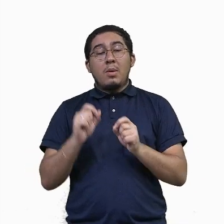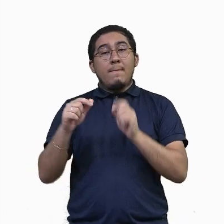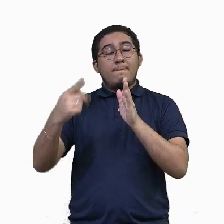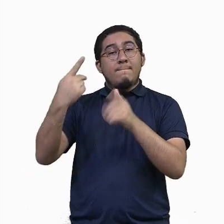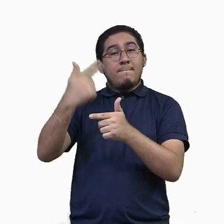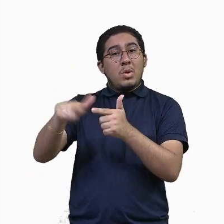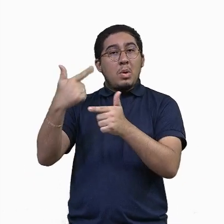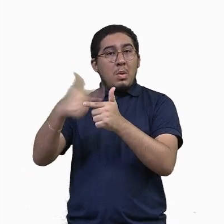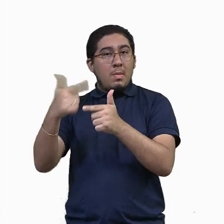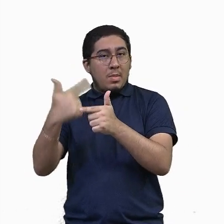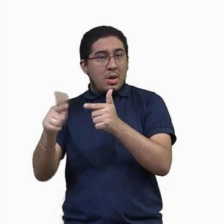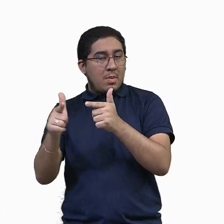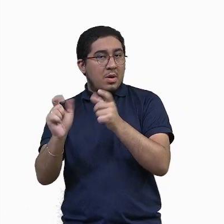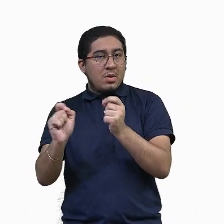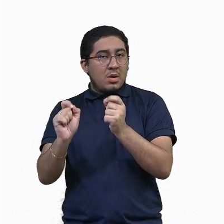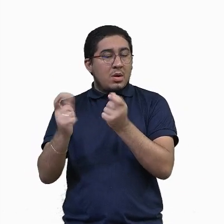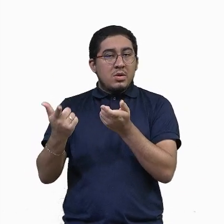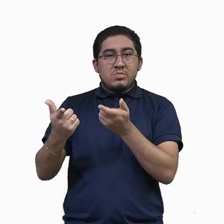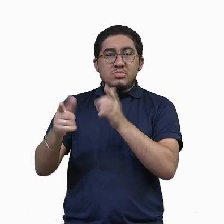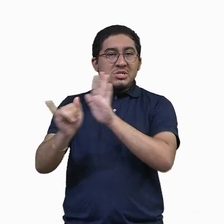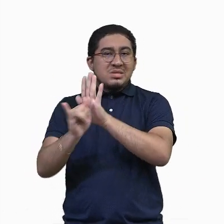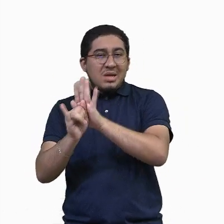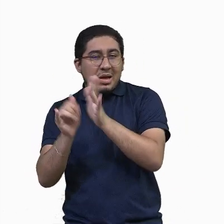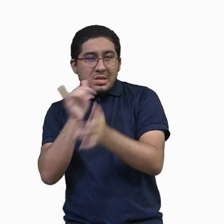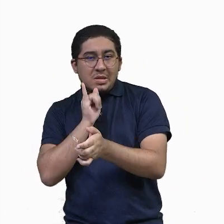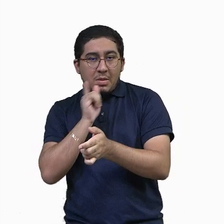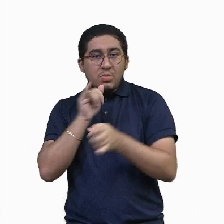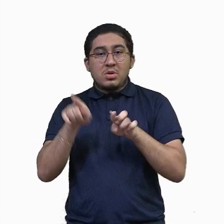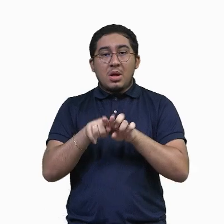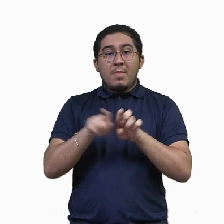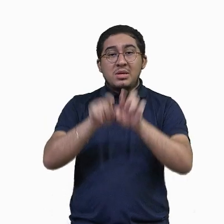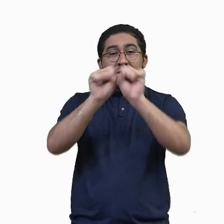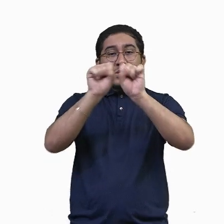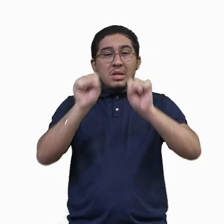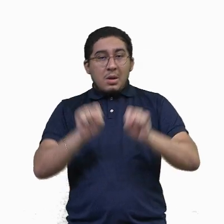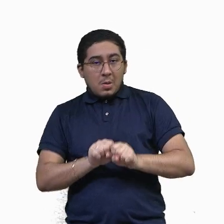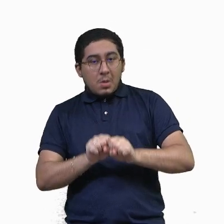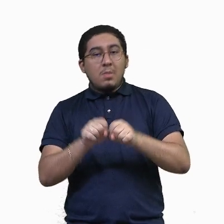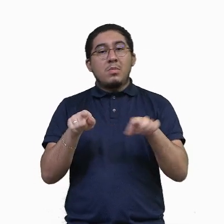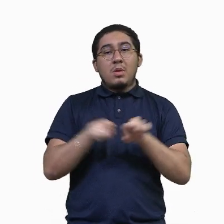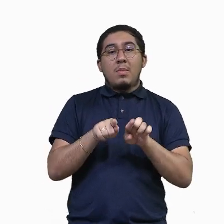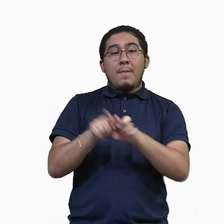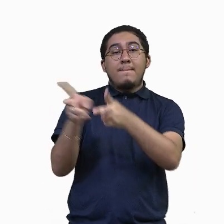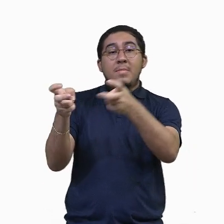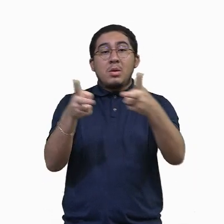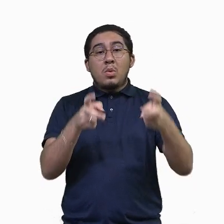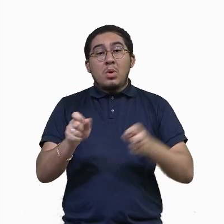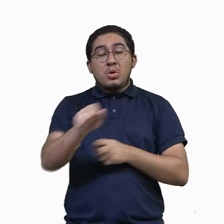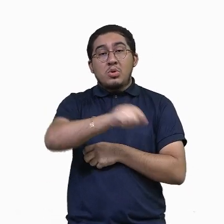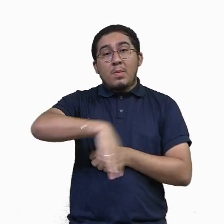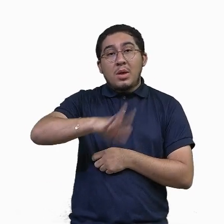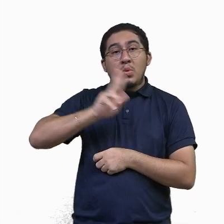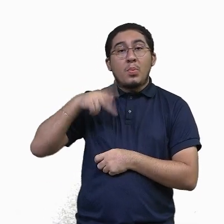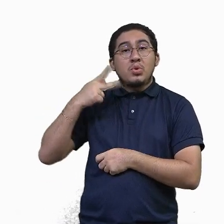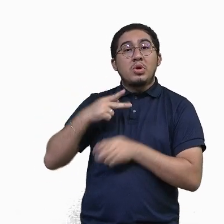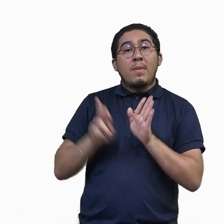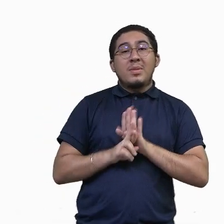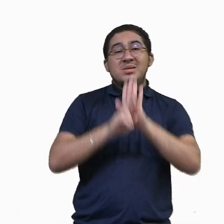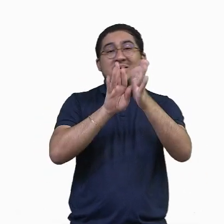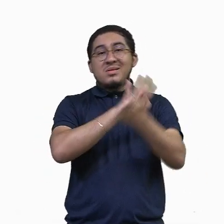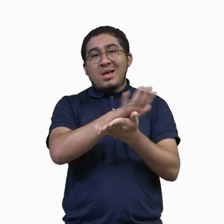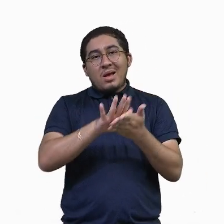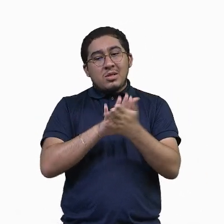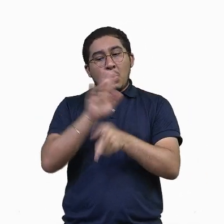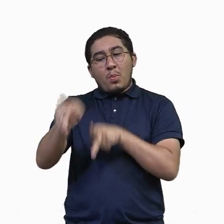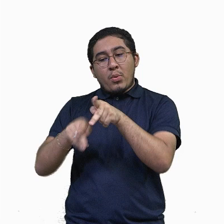representatividade. Escândalos de corrupção sistêmica e a percepção de que a classe política não representa os interesses da